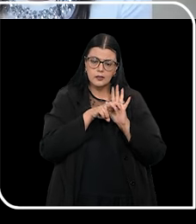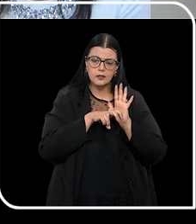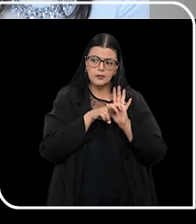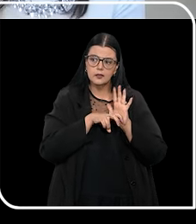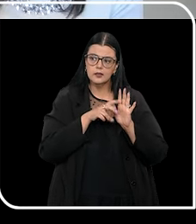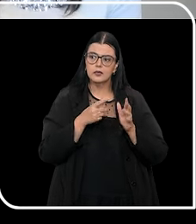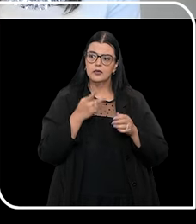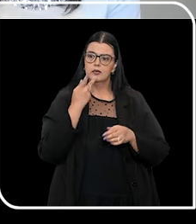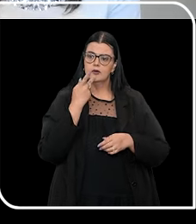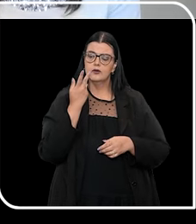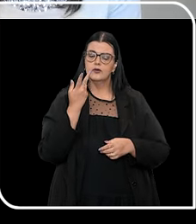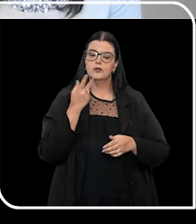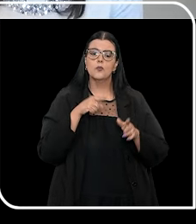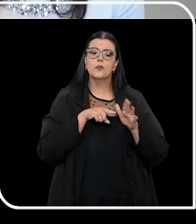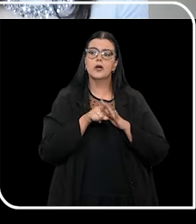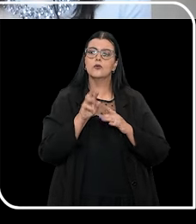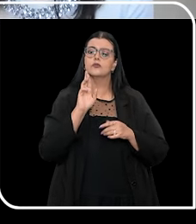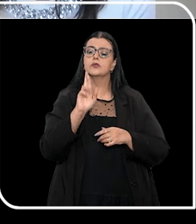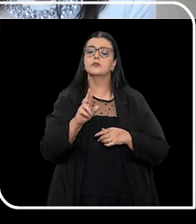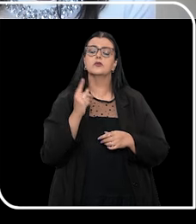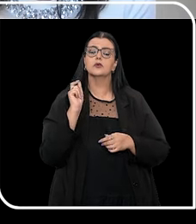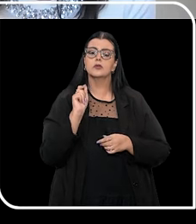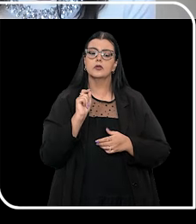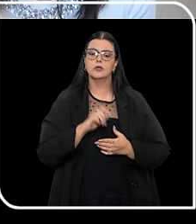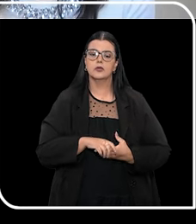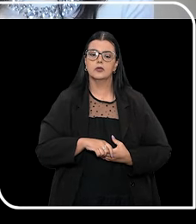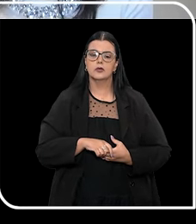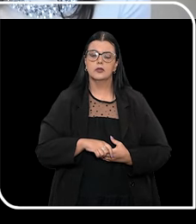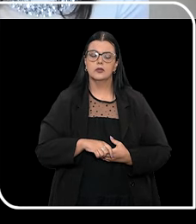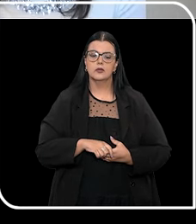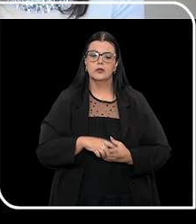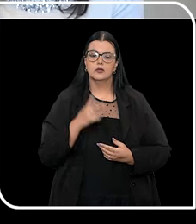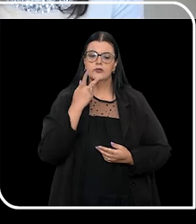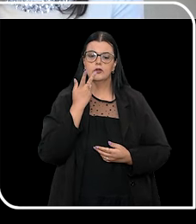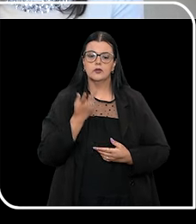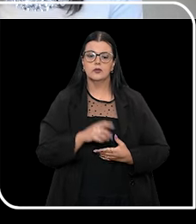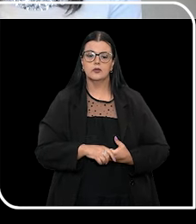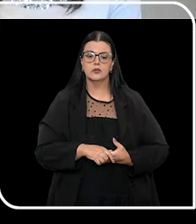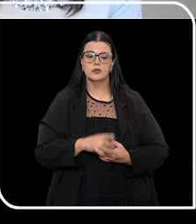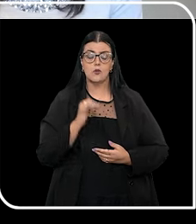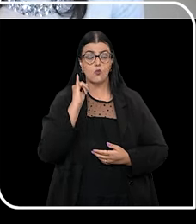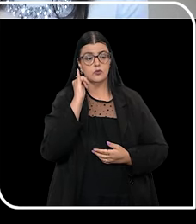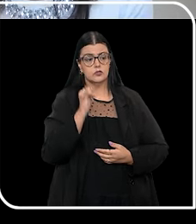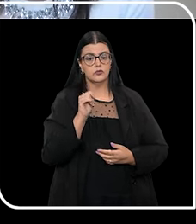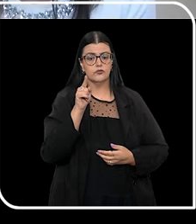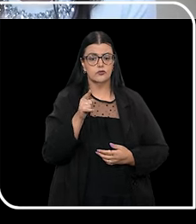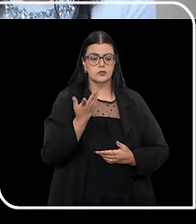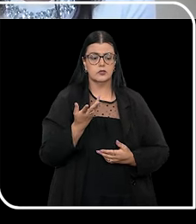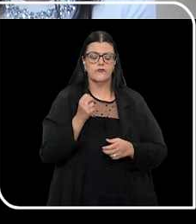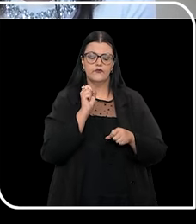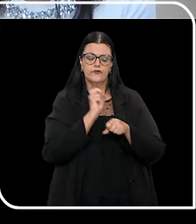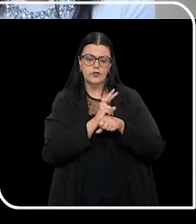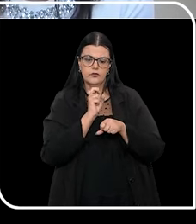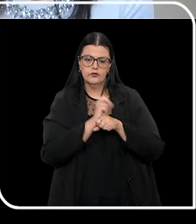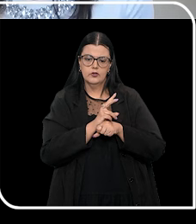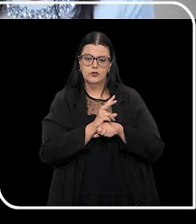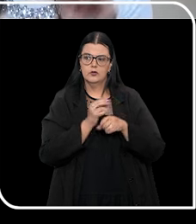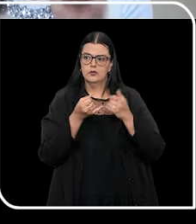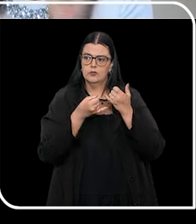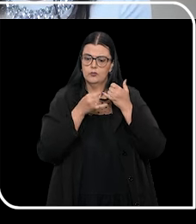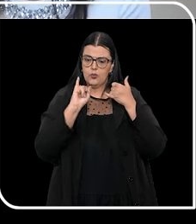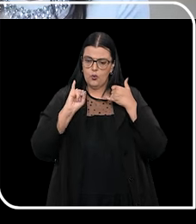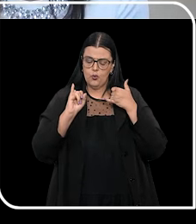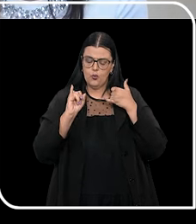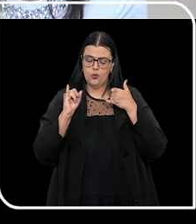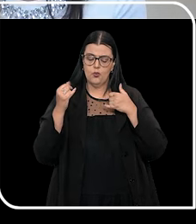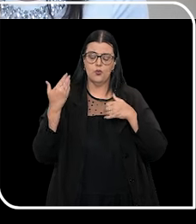na cadeira de rodas aí eu perguntei e o que que você falou Juju Aí ela falou eu disse que você teve um vírus que desligou os